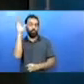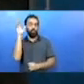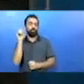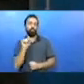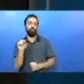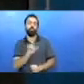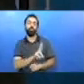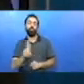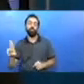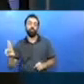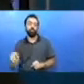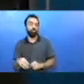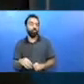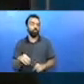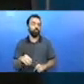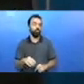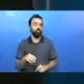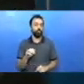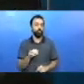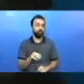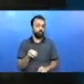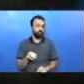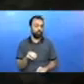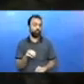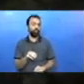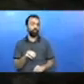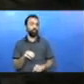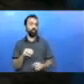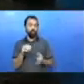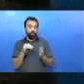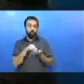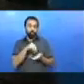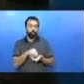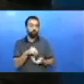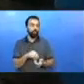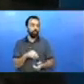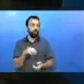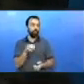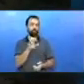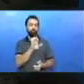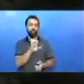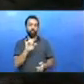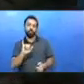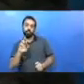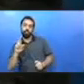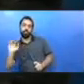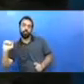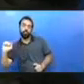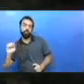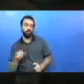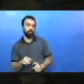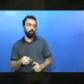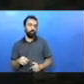onde nascem as bananas? É a bananeira. Então vamos completar, olhem. Eira termina da